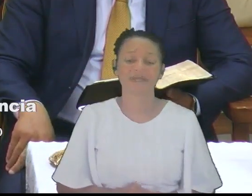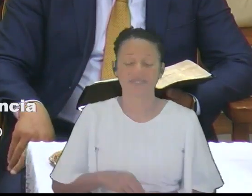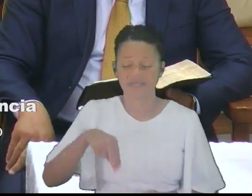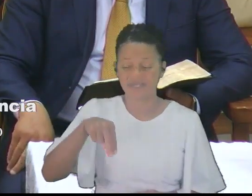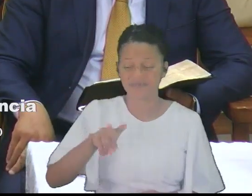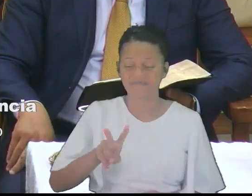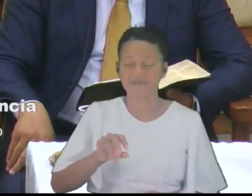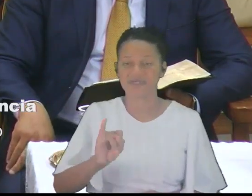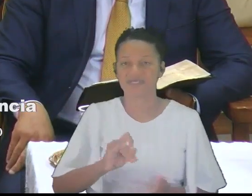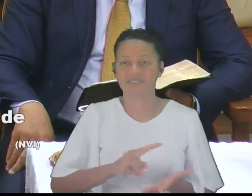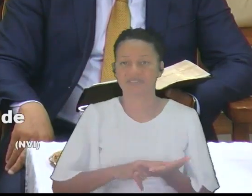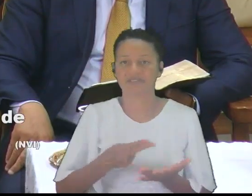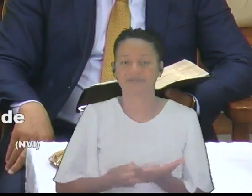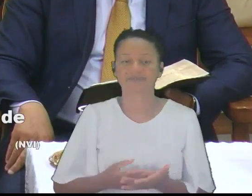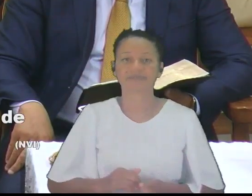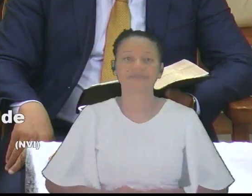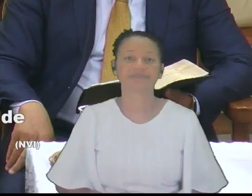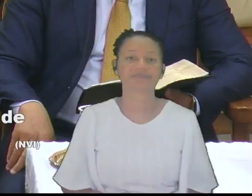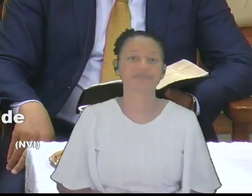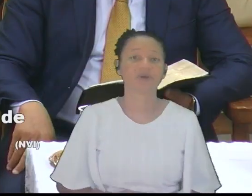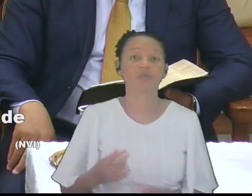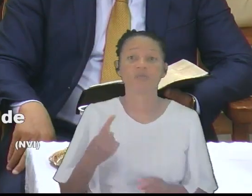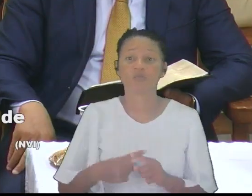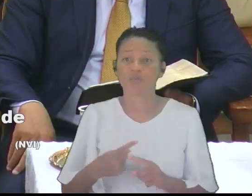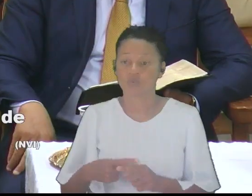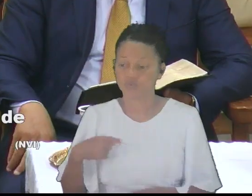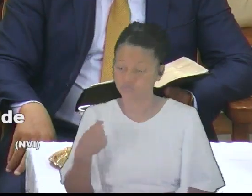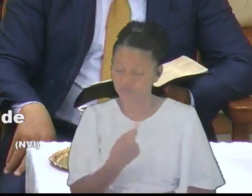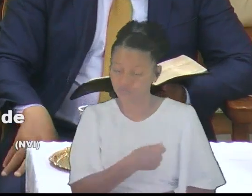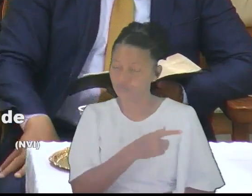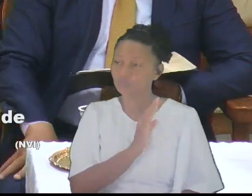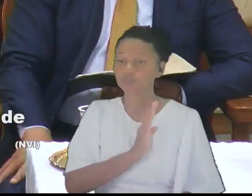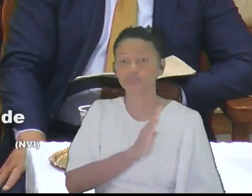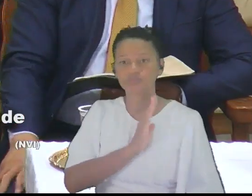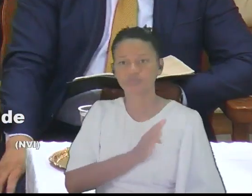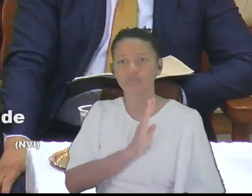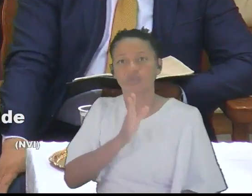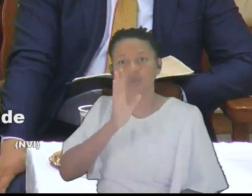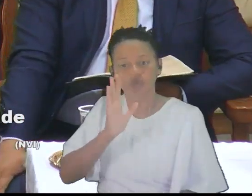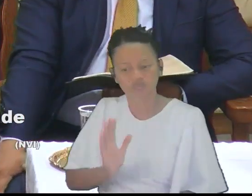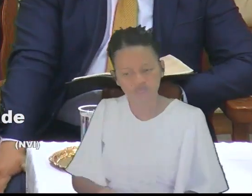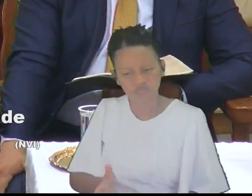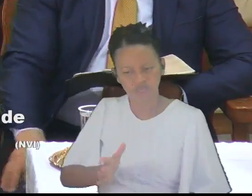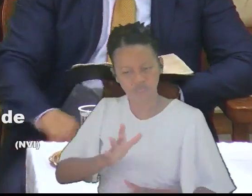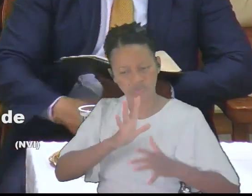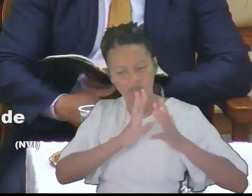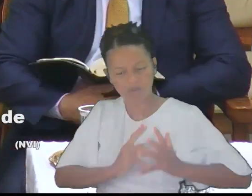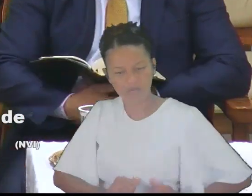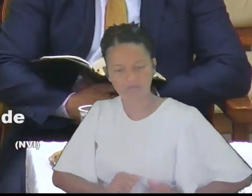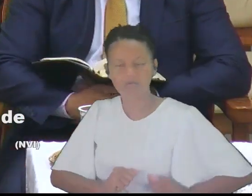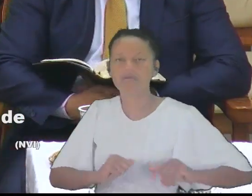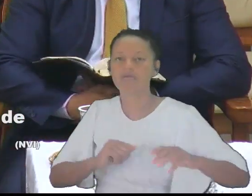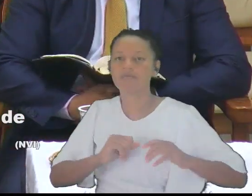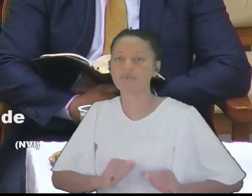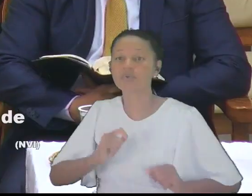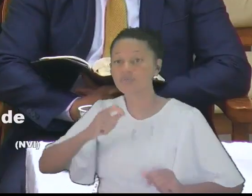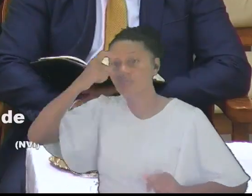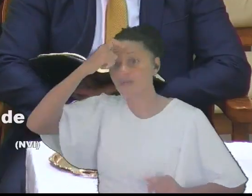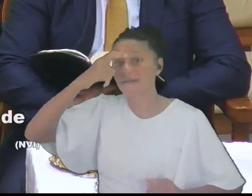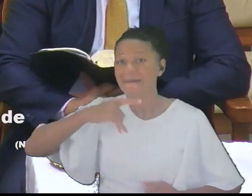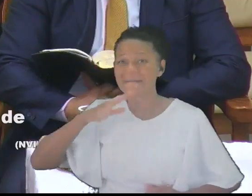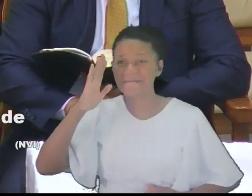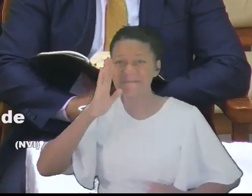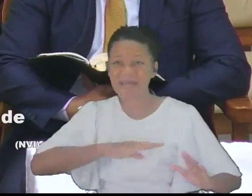por favor. Porque o nosso coração foi purificado de uma consciência má.